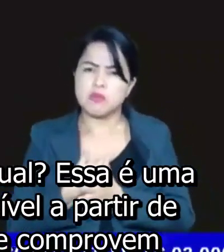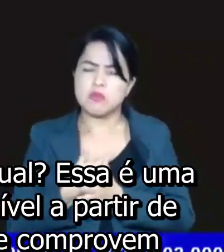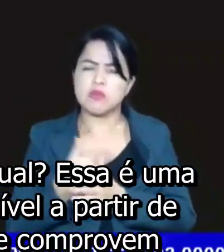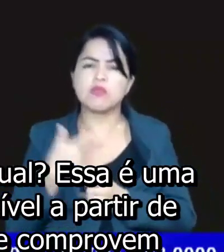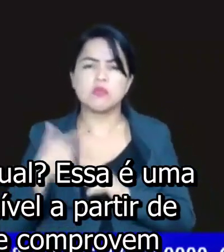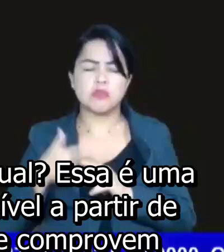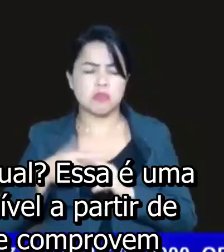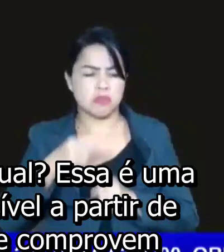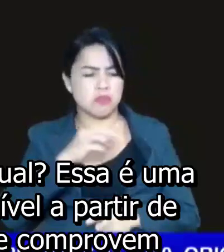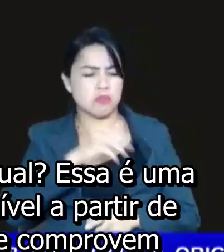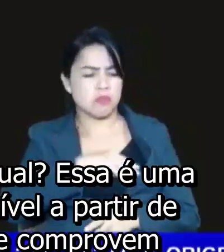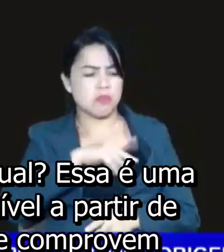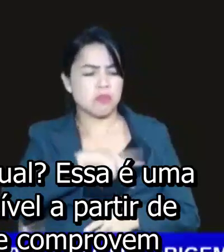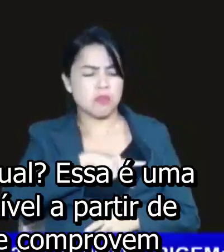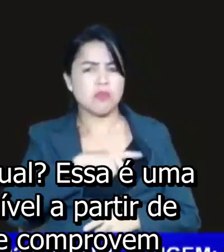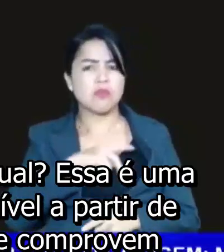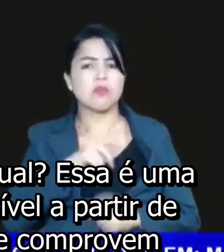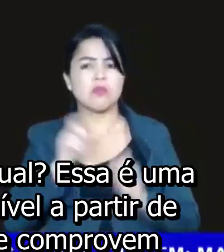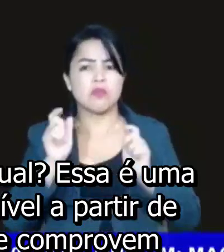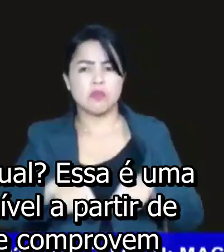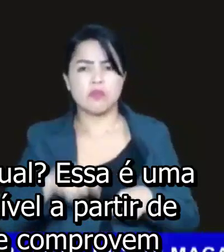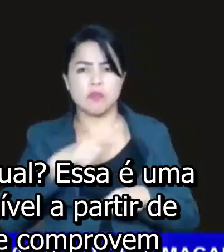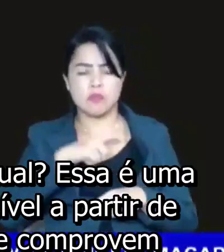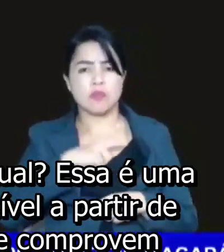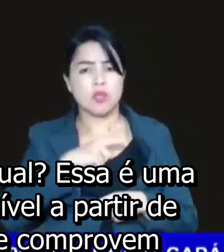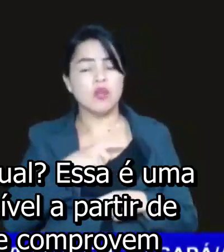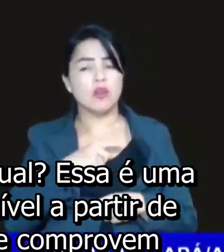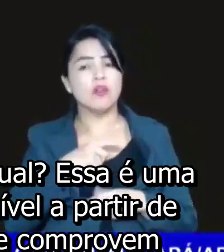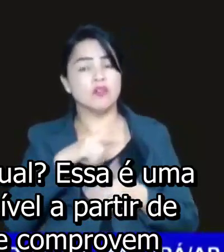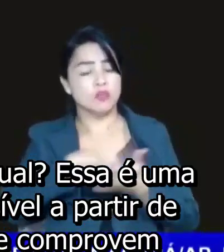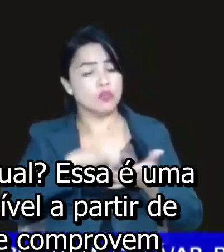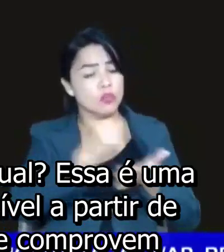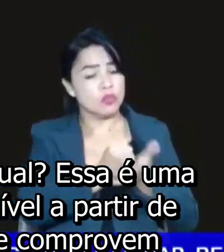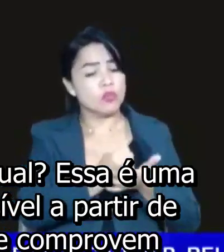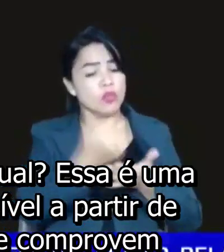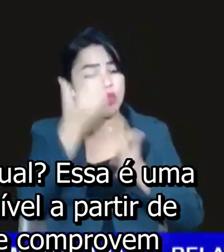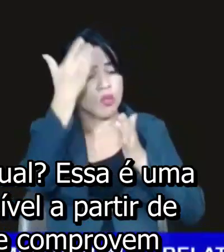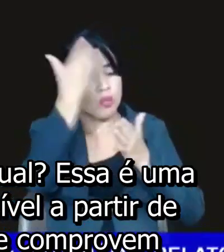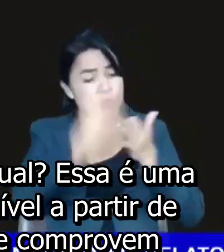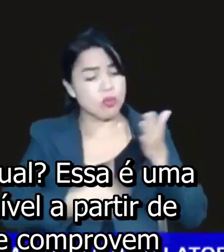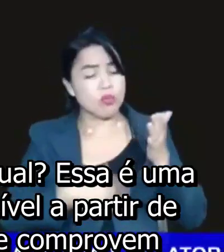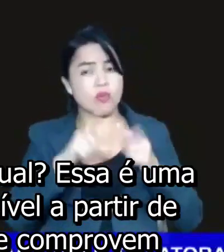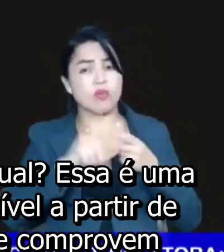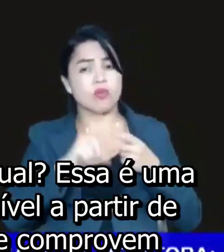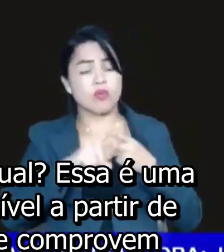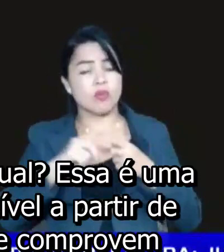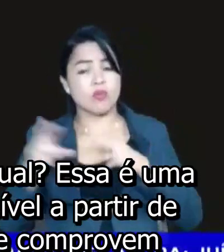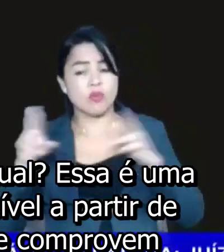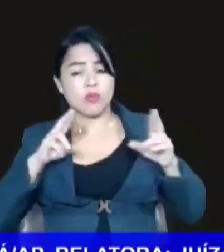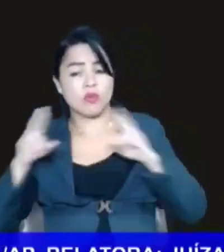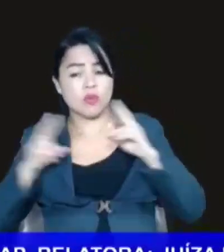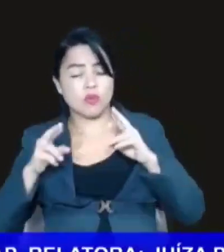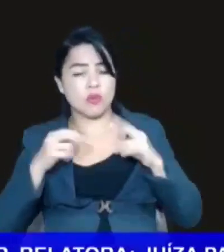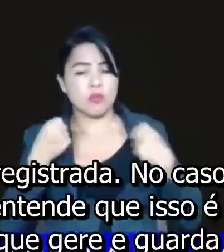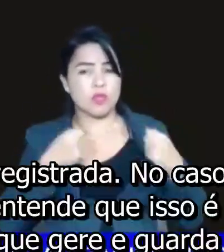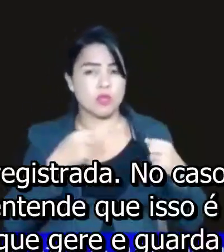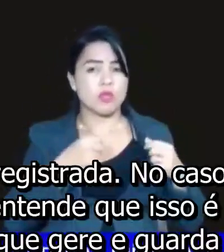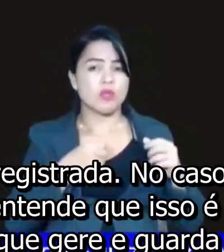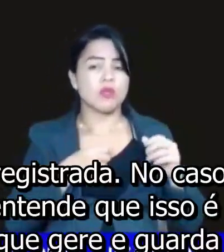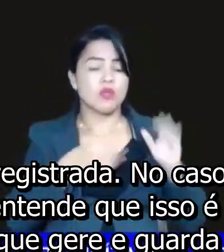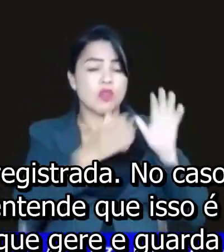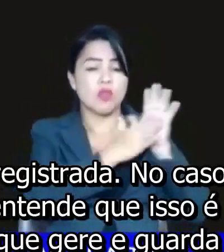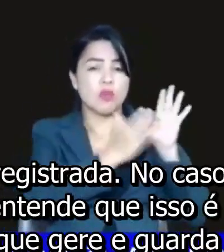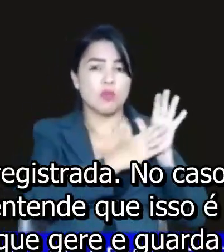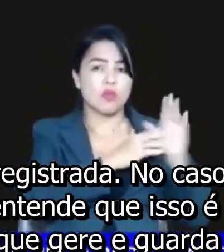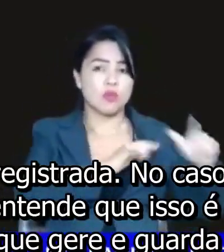Público. Eleitoral, é possível a partir de elementos mínimos que justifiquem essa correlação, que comprovem o